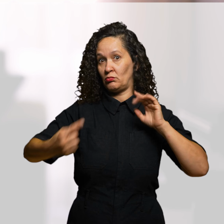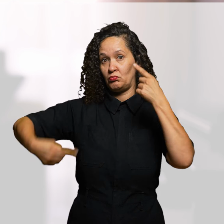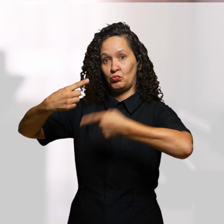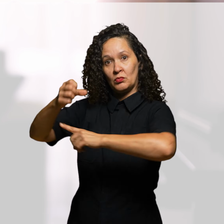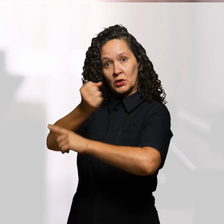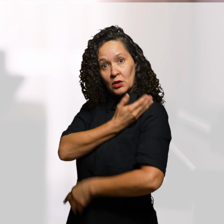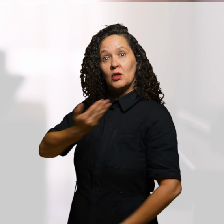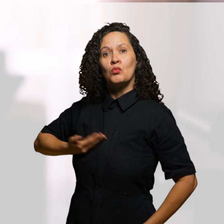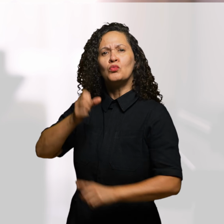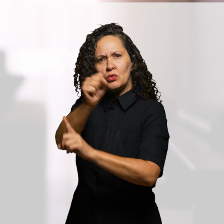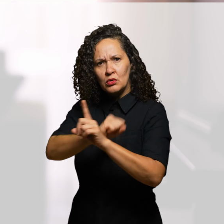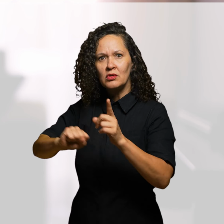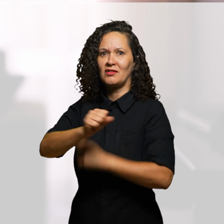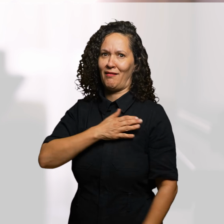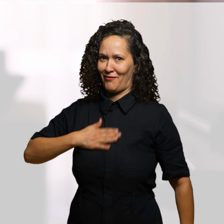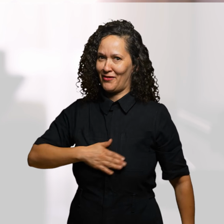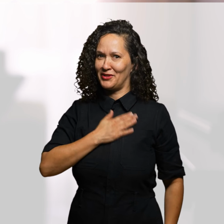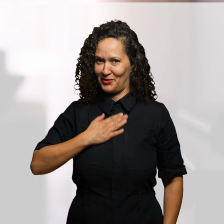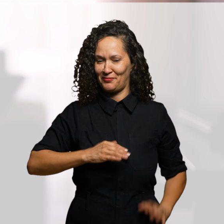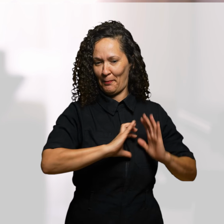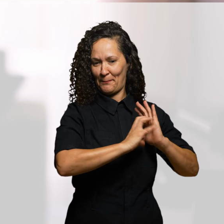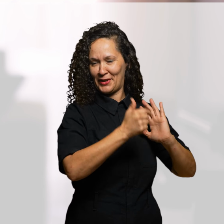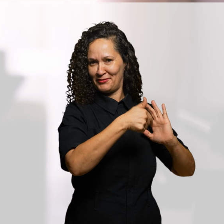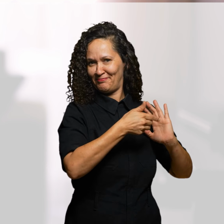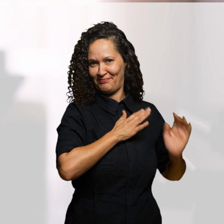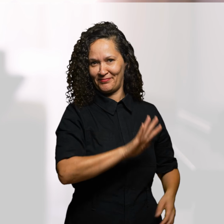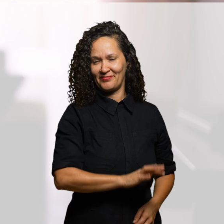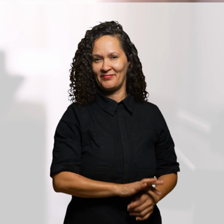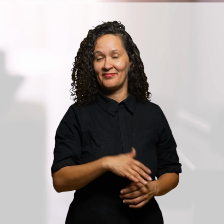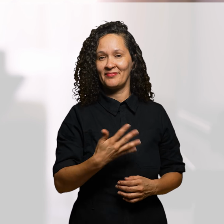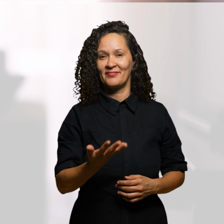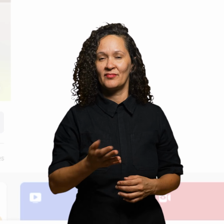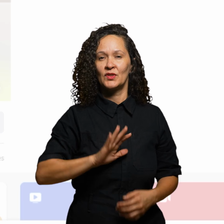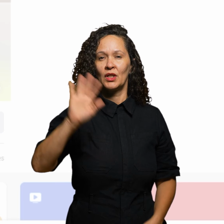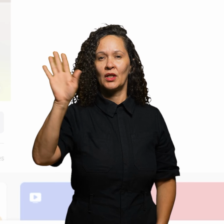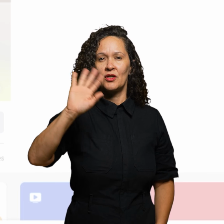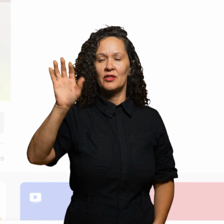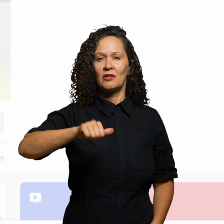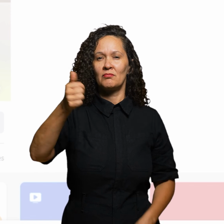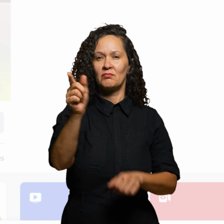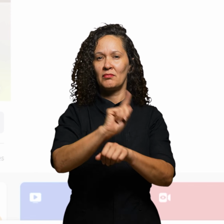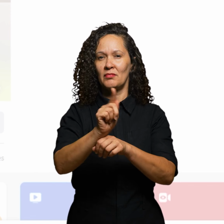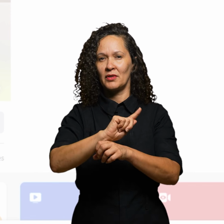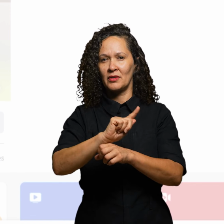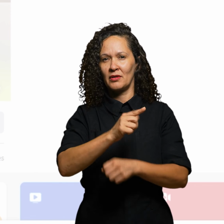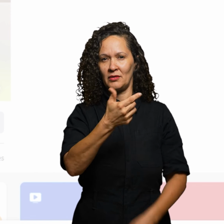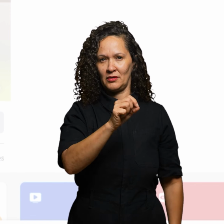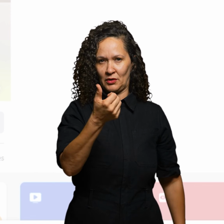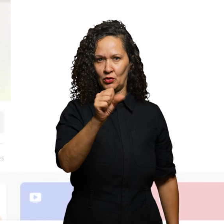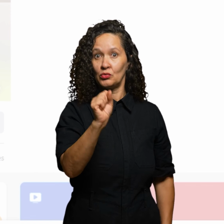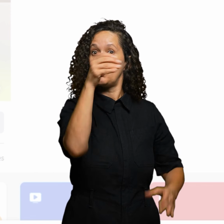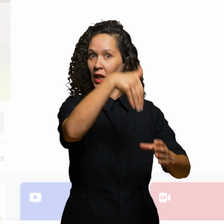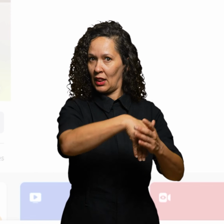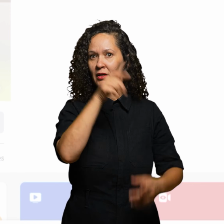política pública, eu gosto do social, isso eu gosto. E aí, enfim, me candidatei na primeira gestão em 2018, fui